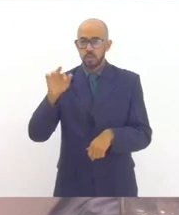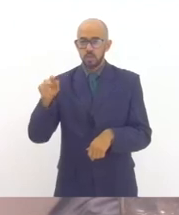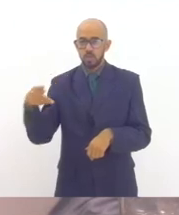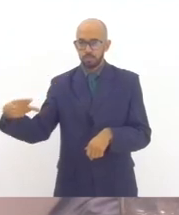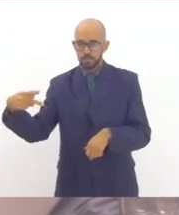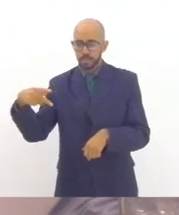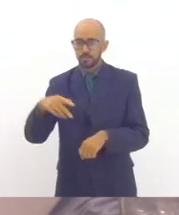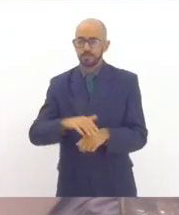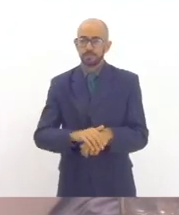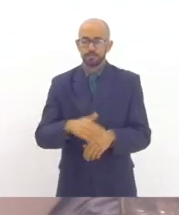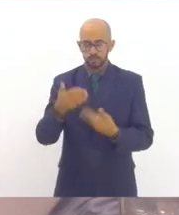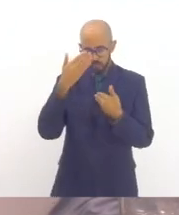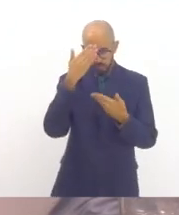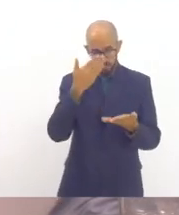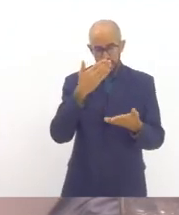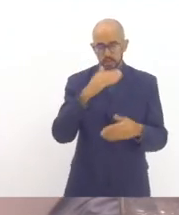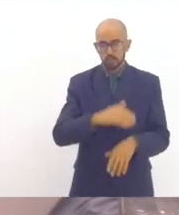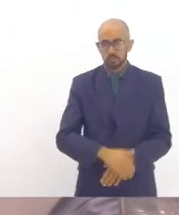aqui conosco.